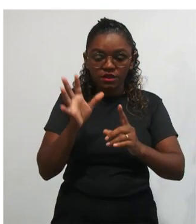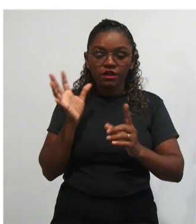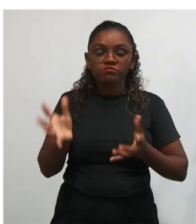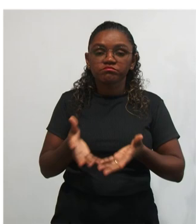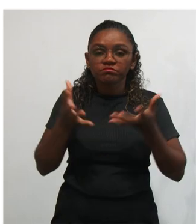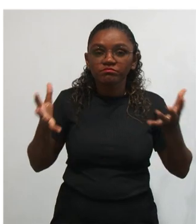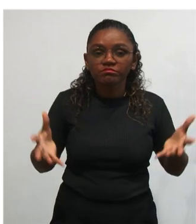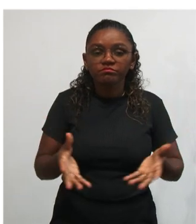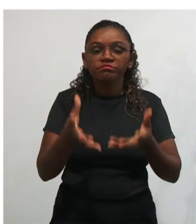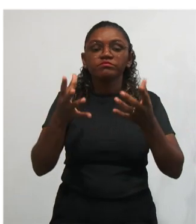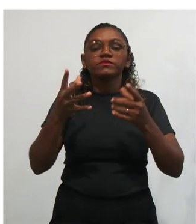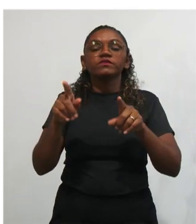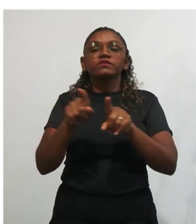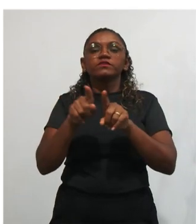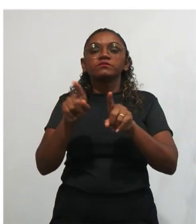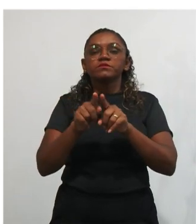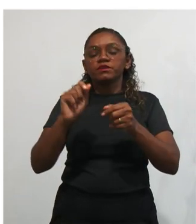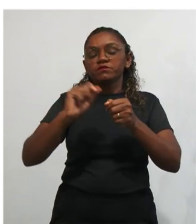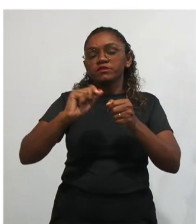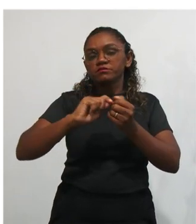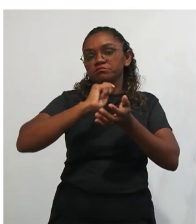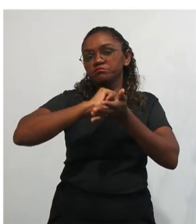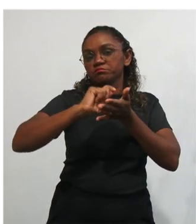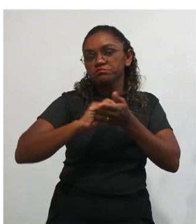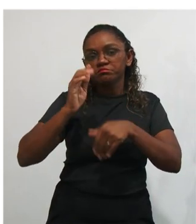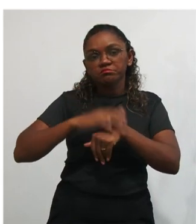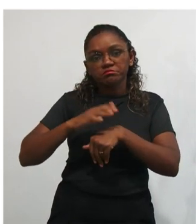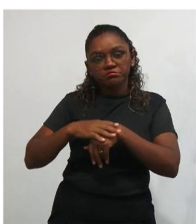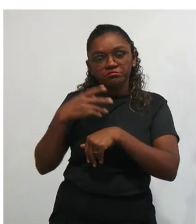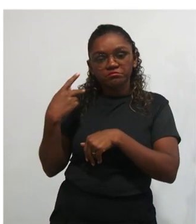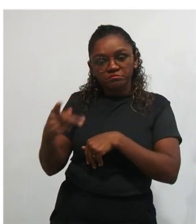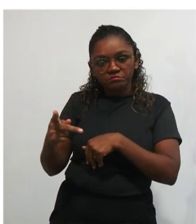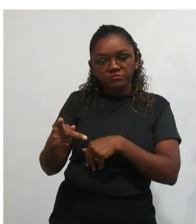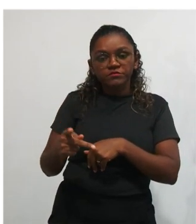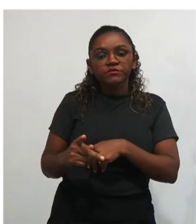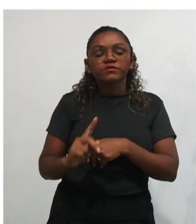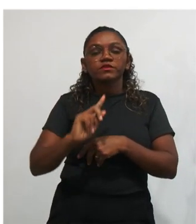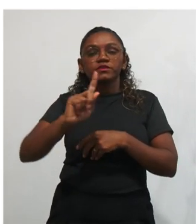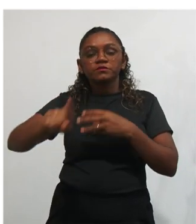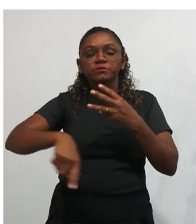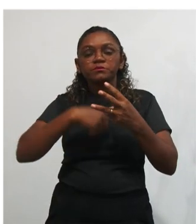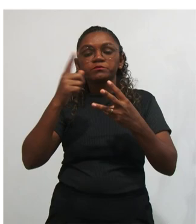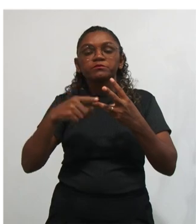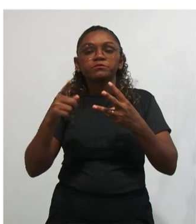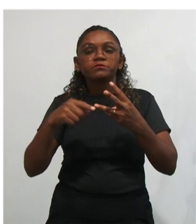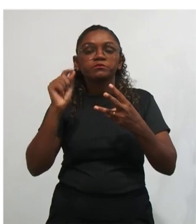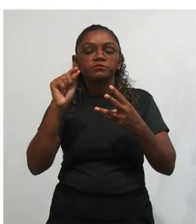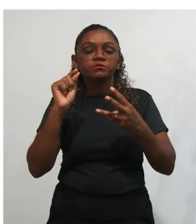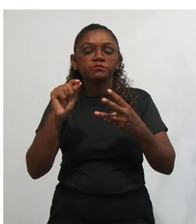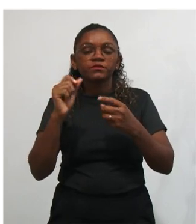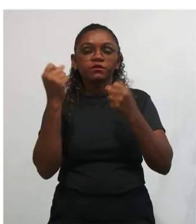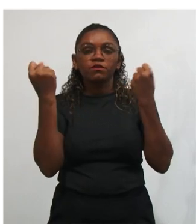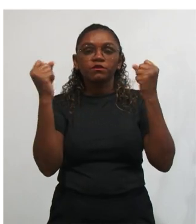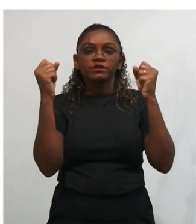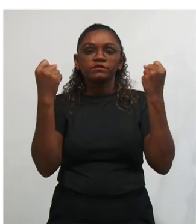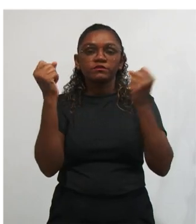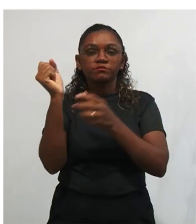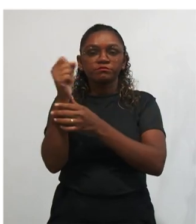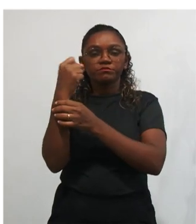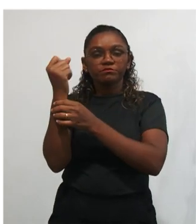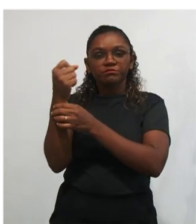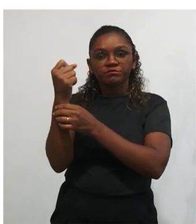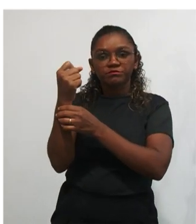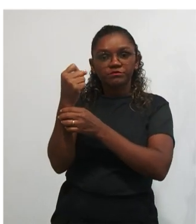linguagem dessa autoprodução da linguagem eu passo então paraa coordenação motora é aqui que o professor em